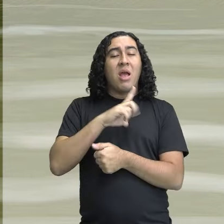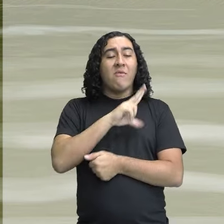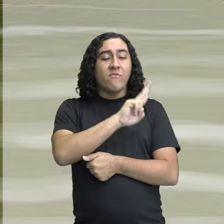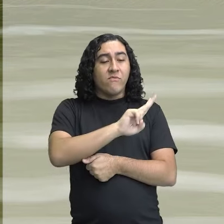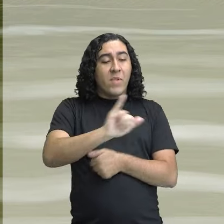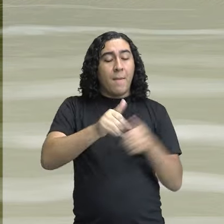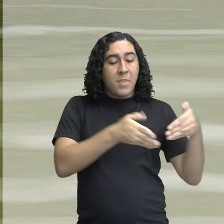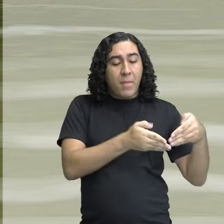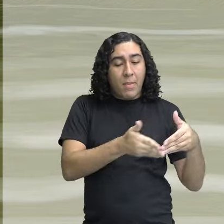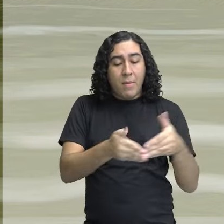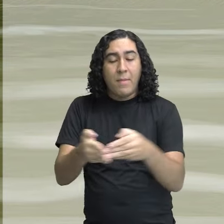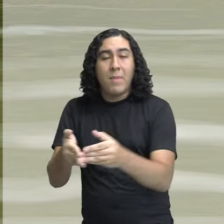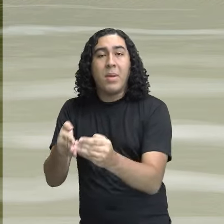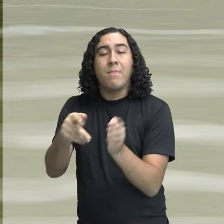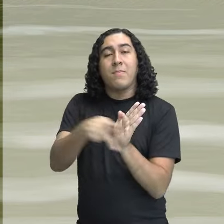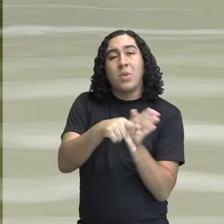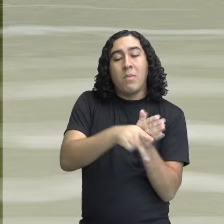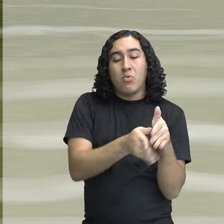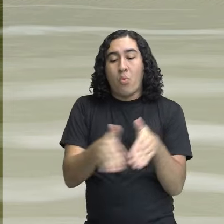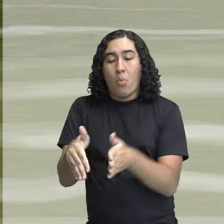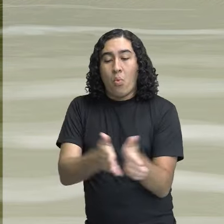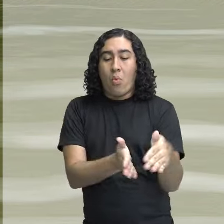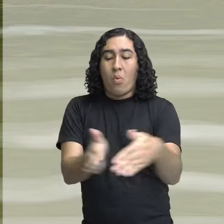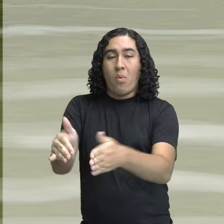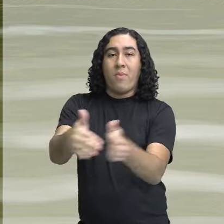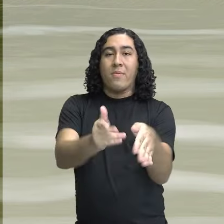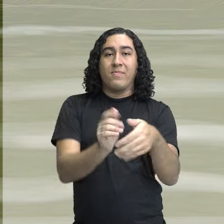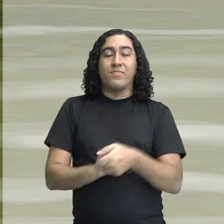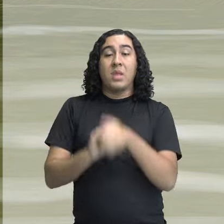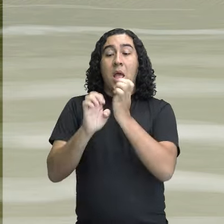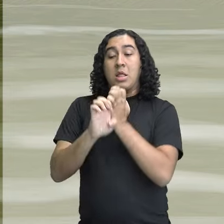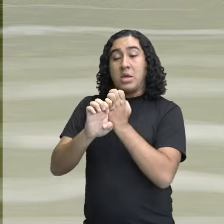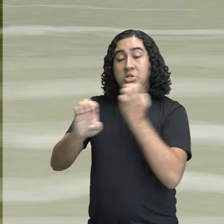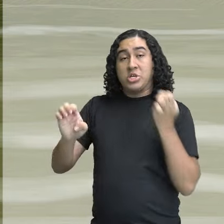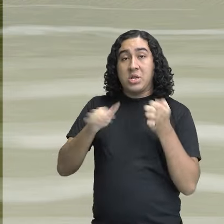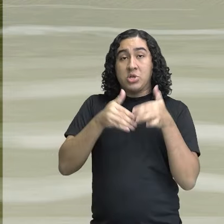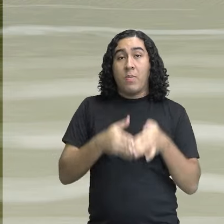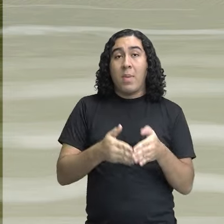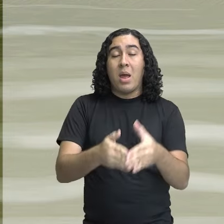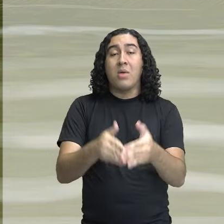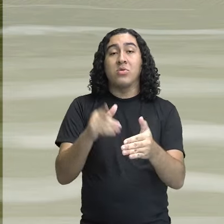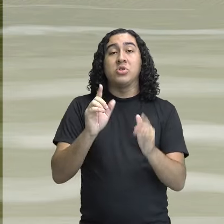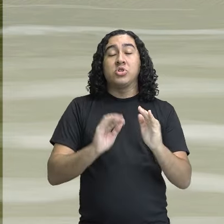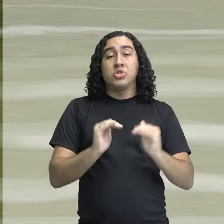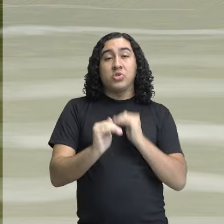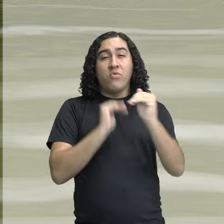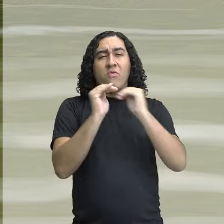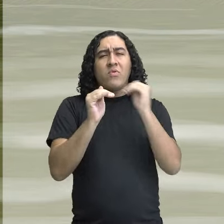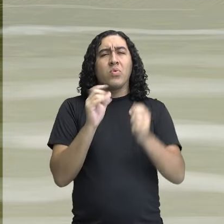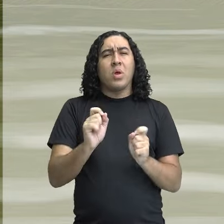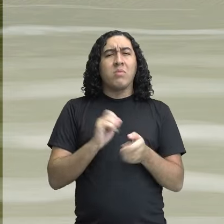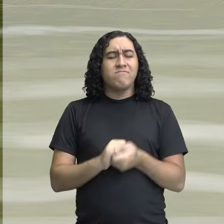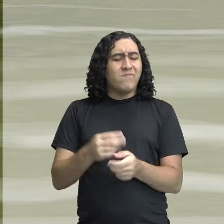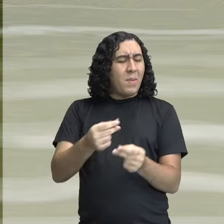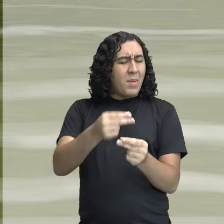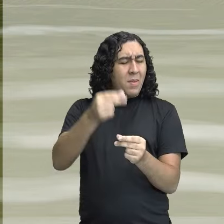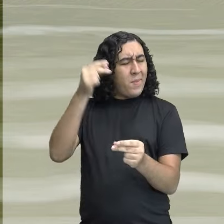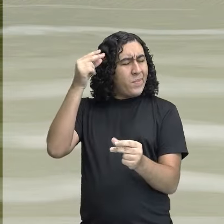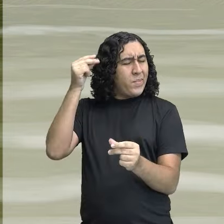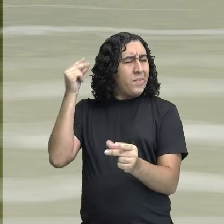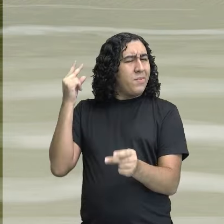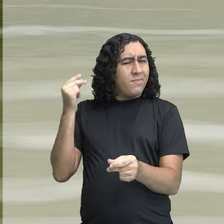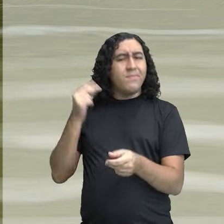estradas fluviais dos nossos rios. Na engenharia naval, esse tipo de tecnologia foi desenvolvida ao longo de muitos e muitos e